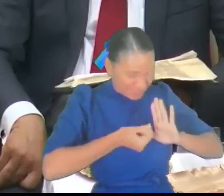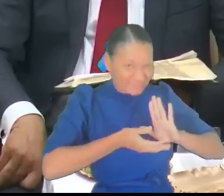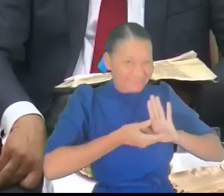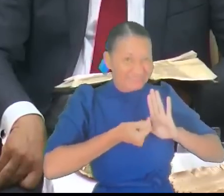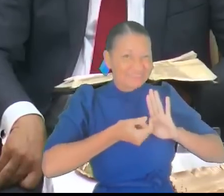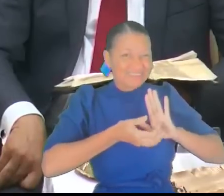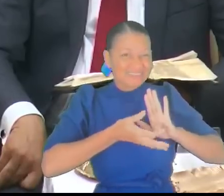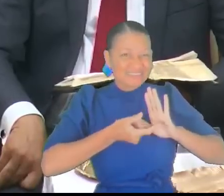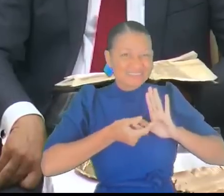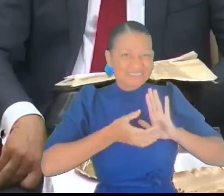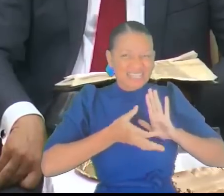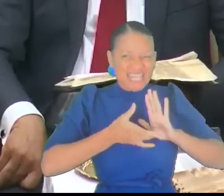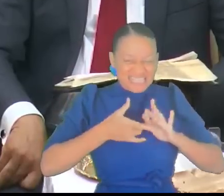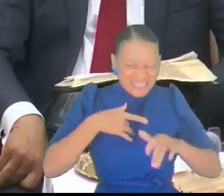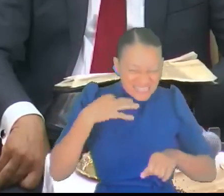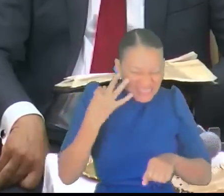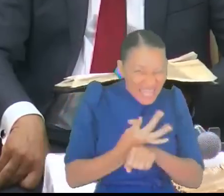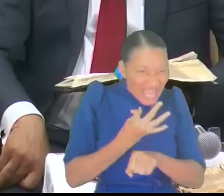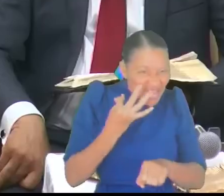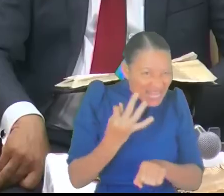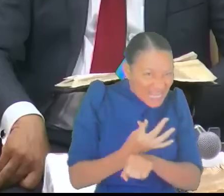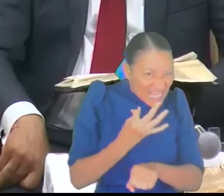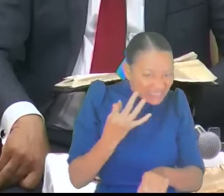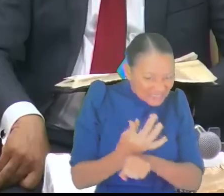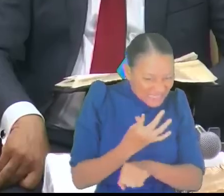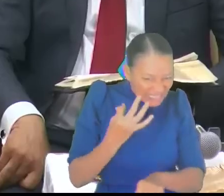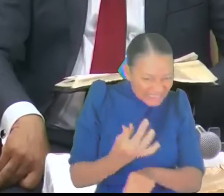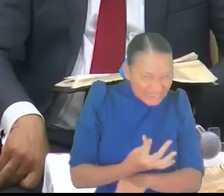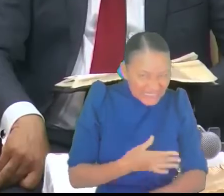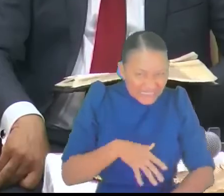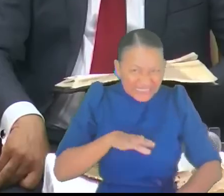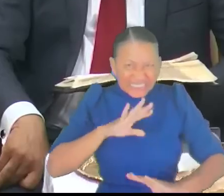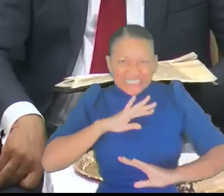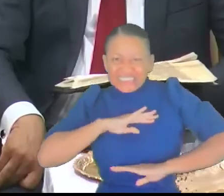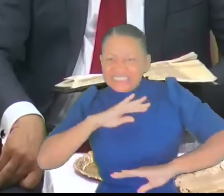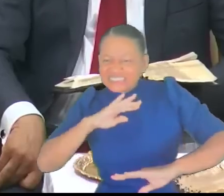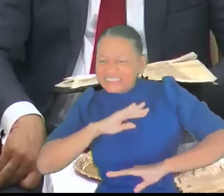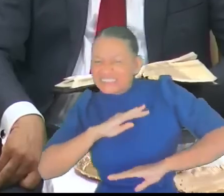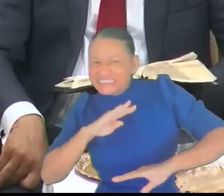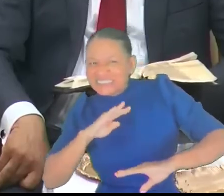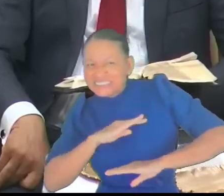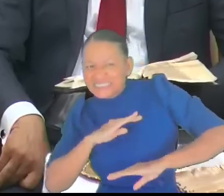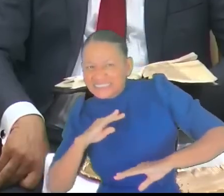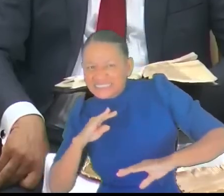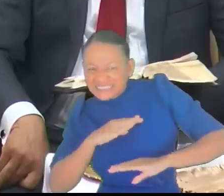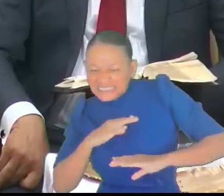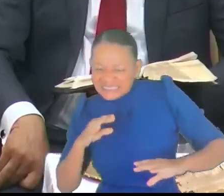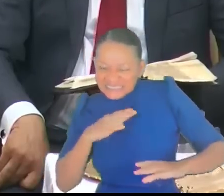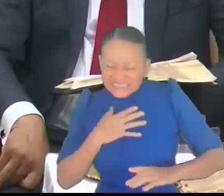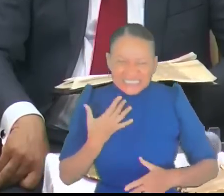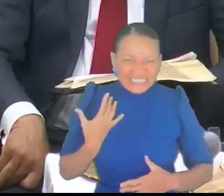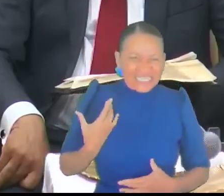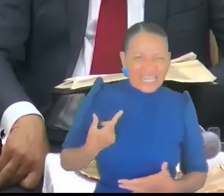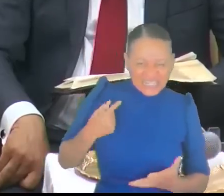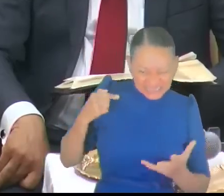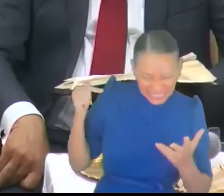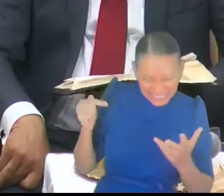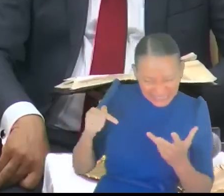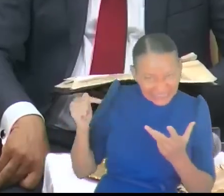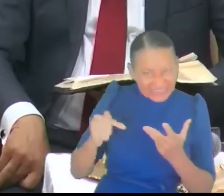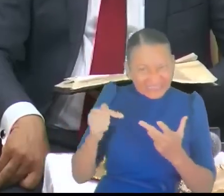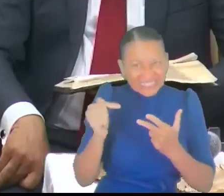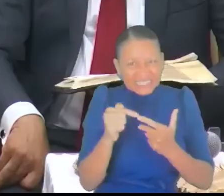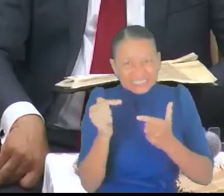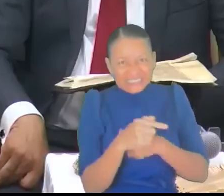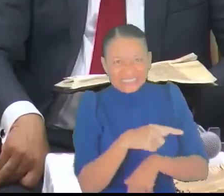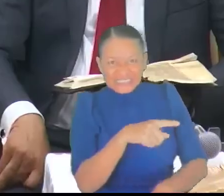essas manhas, essas maranhas, esses nó pelas costas,